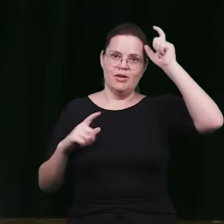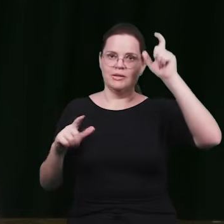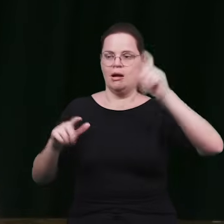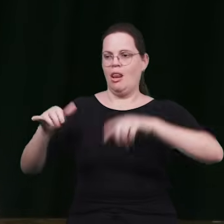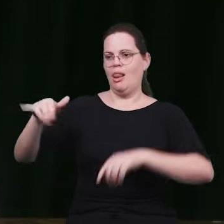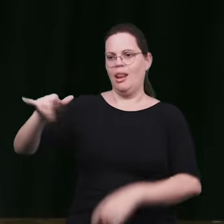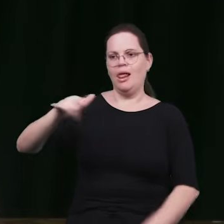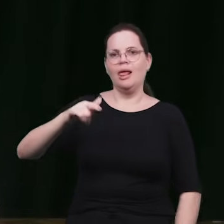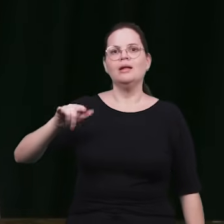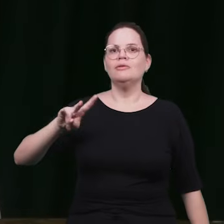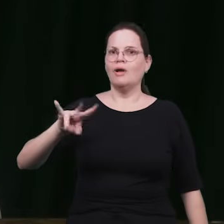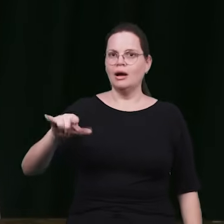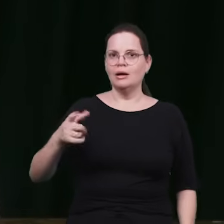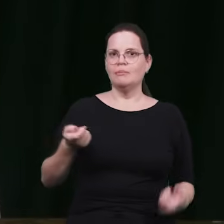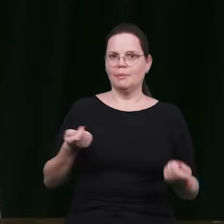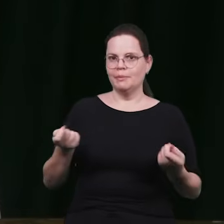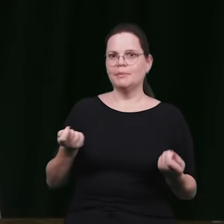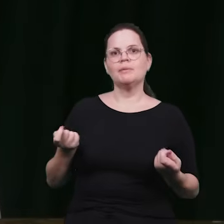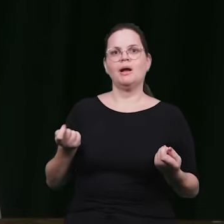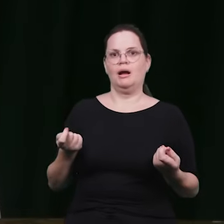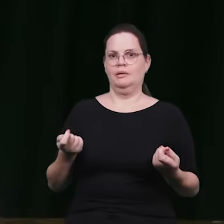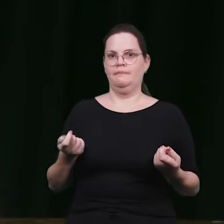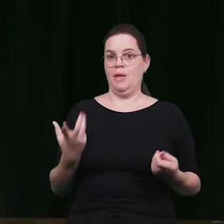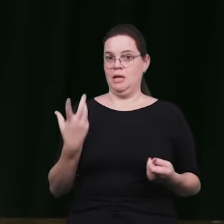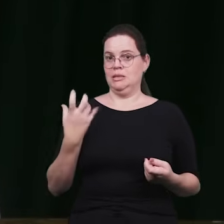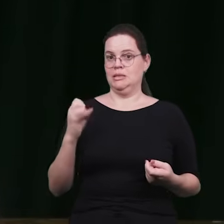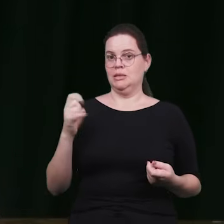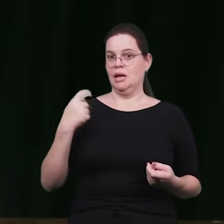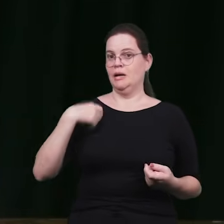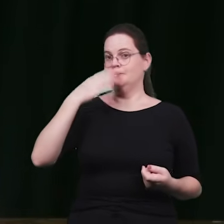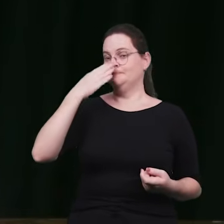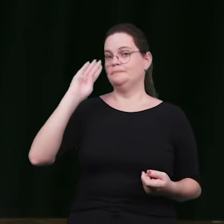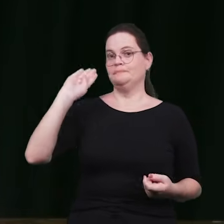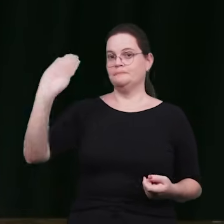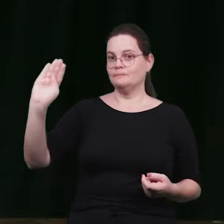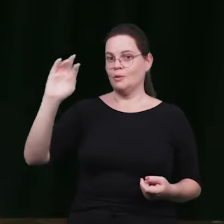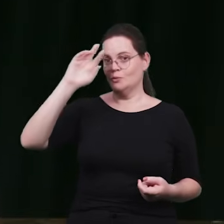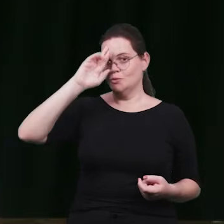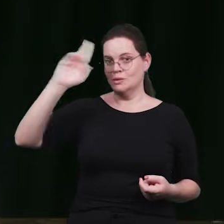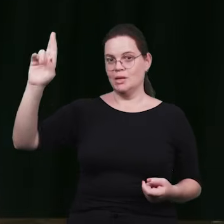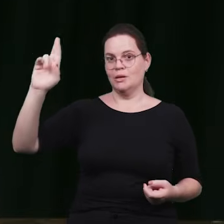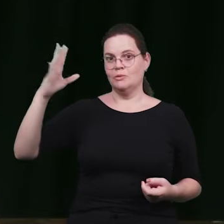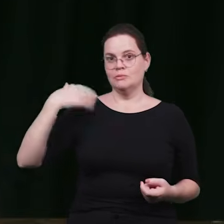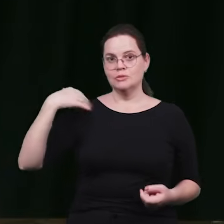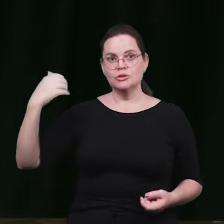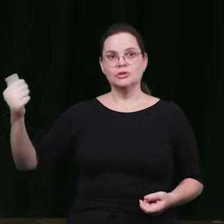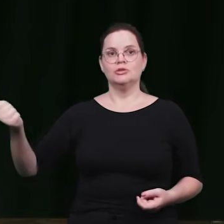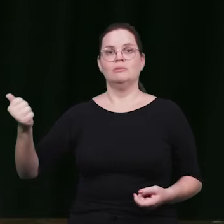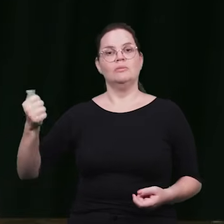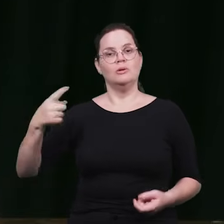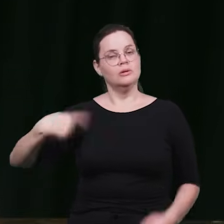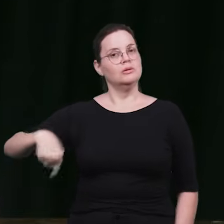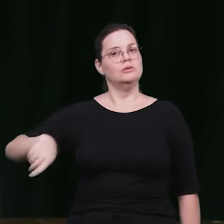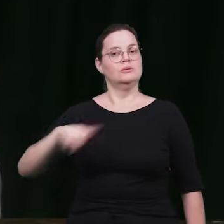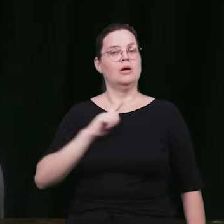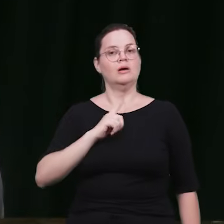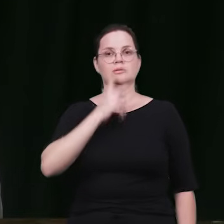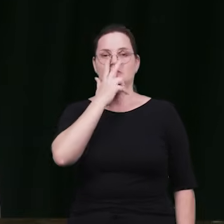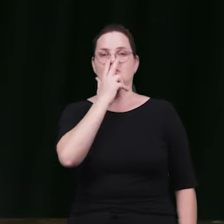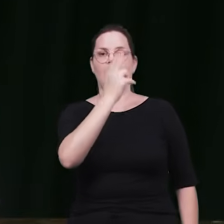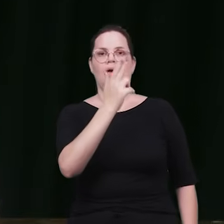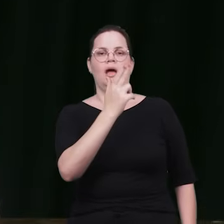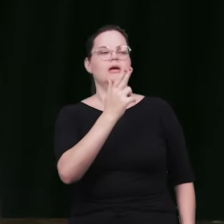nós rejeitarmos o chamado, rejeitarmos a vocação, nós estamos à mercê